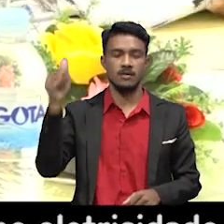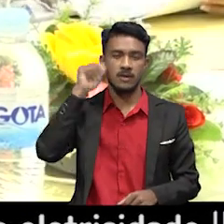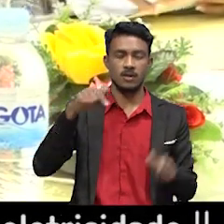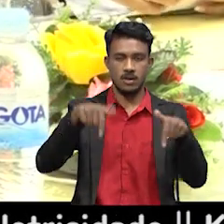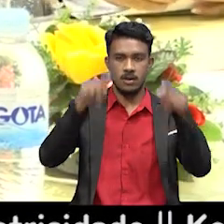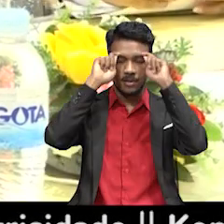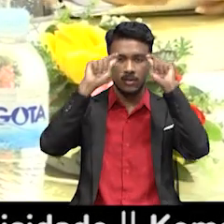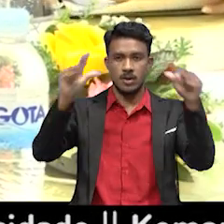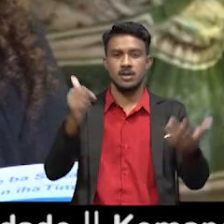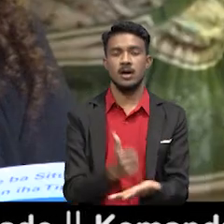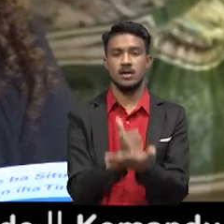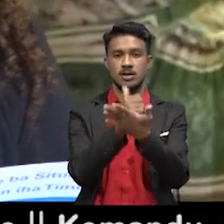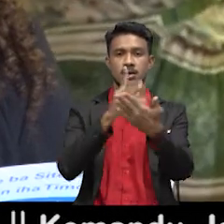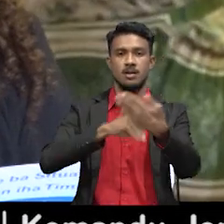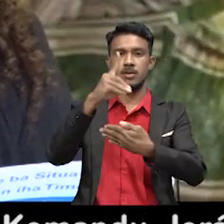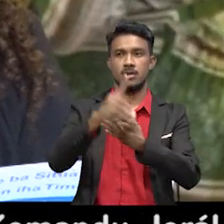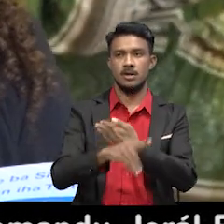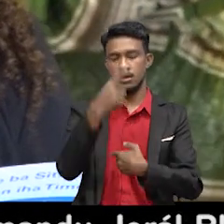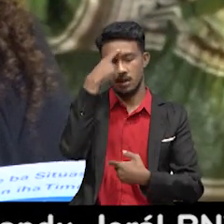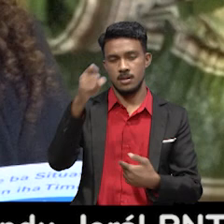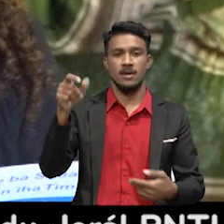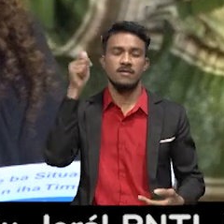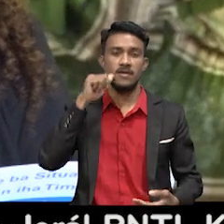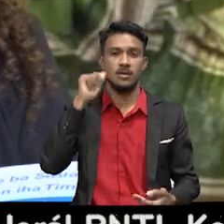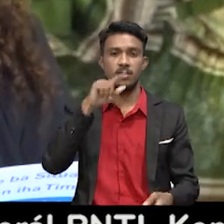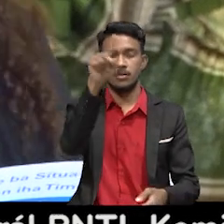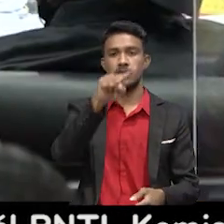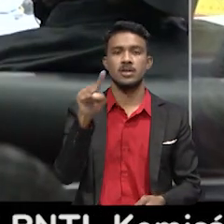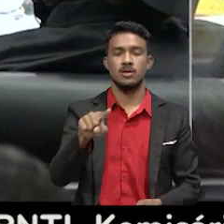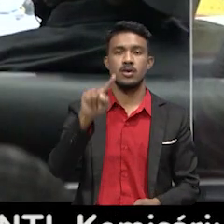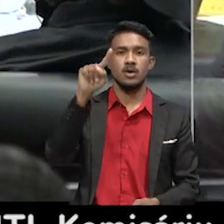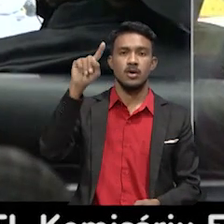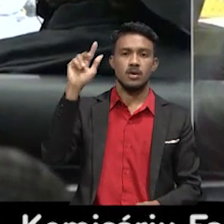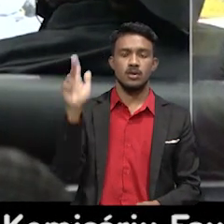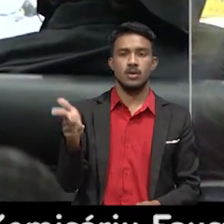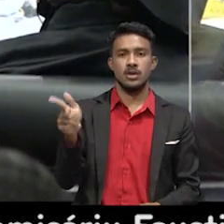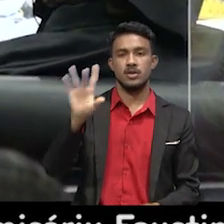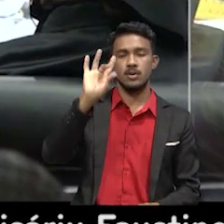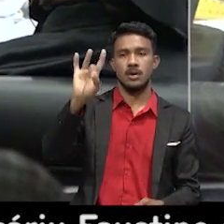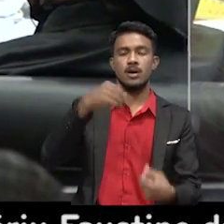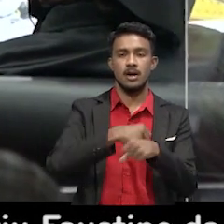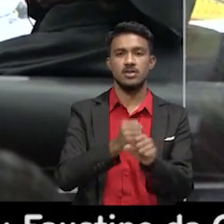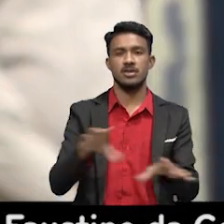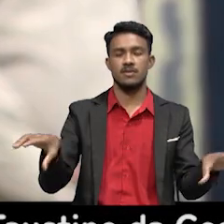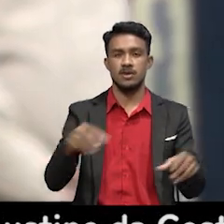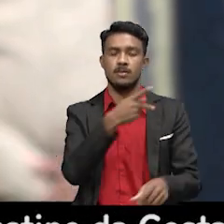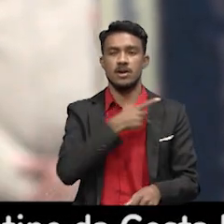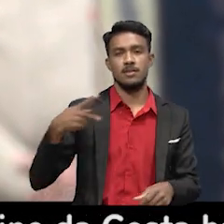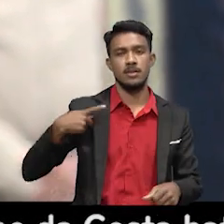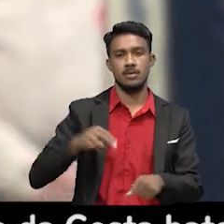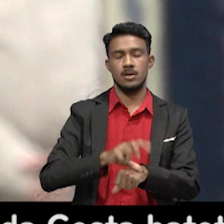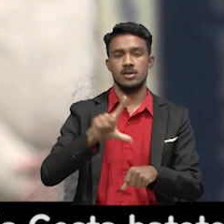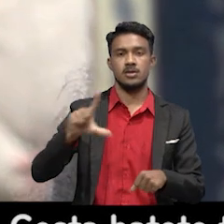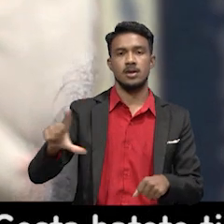kontribui ba desenvolvimentu, tamba feto persentu tol nulu resin walu halauknar iha Parlamentu Nasional persentu sanulu resin lima